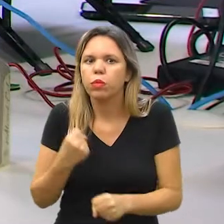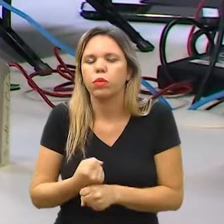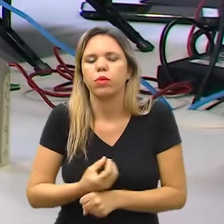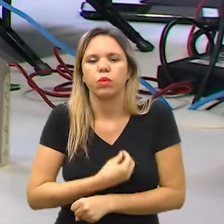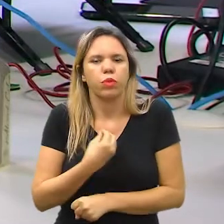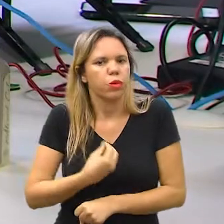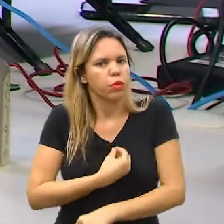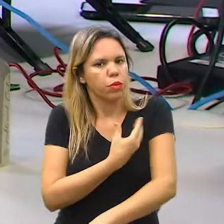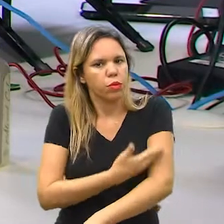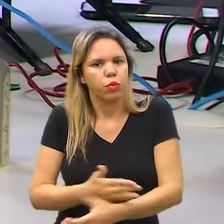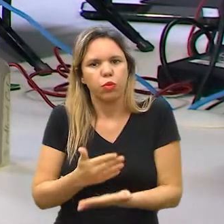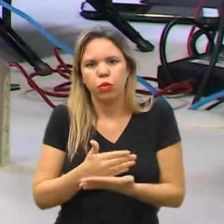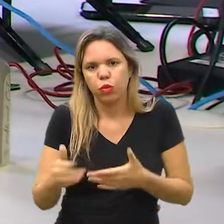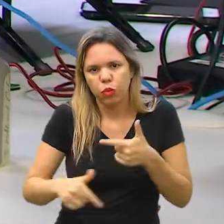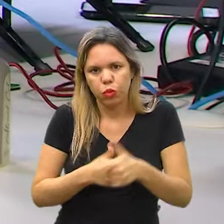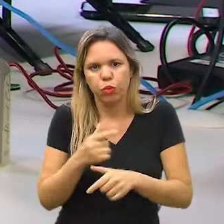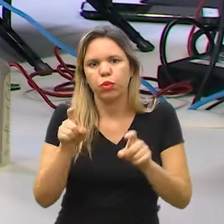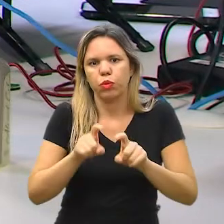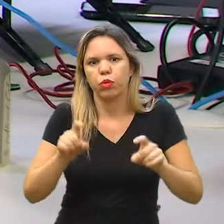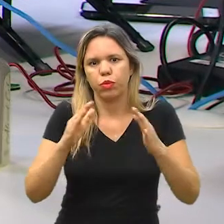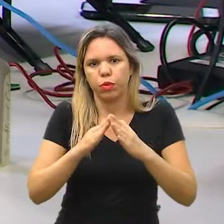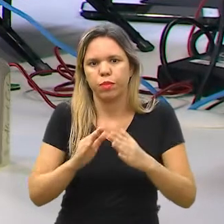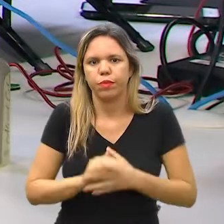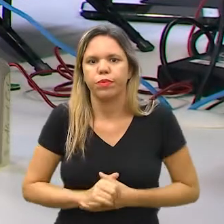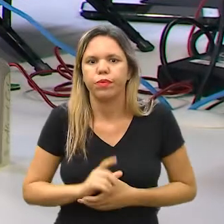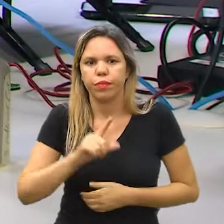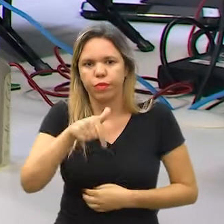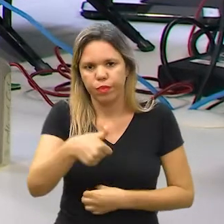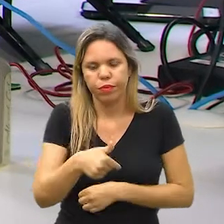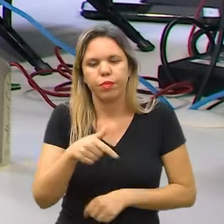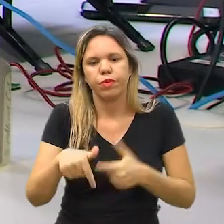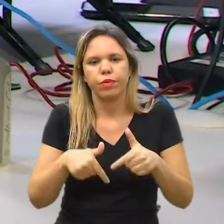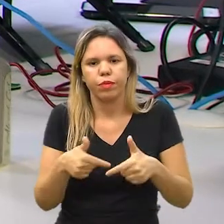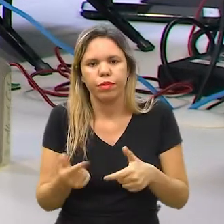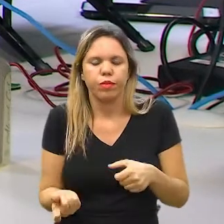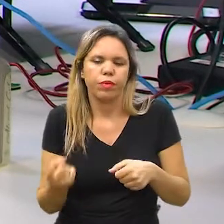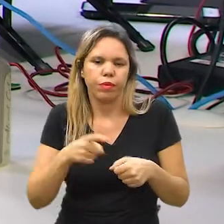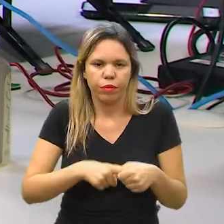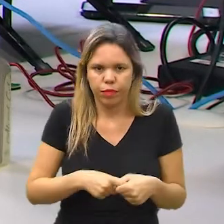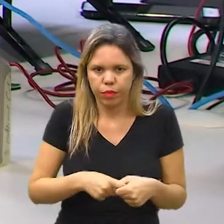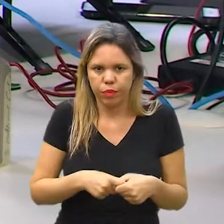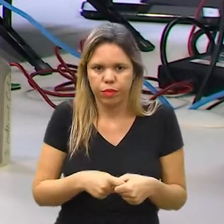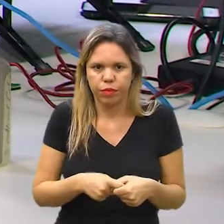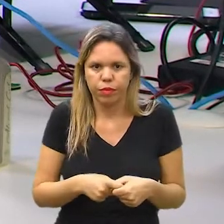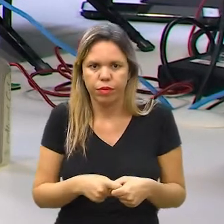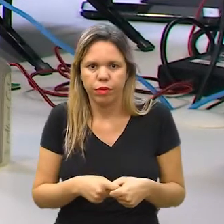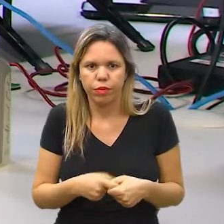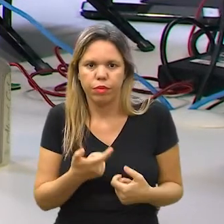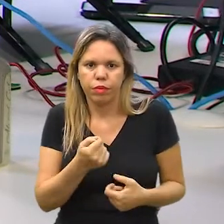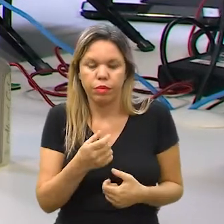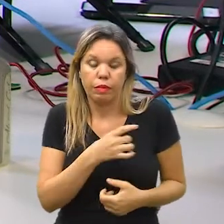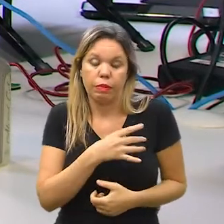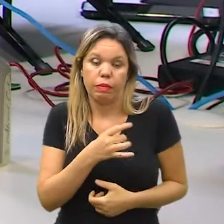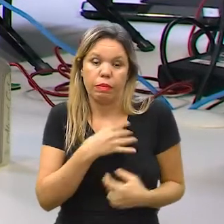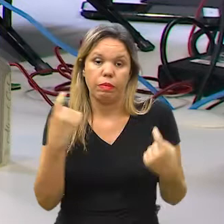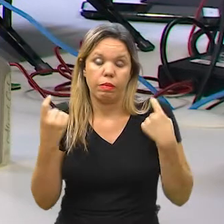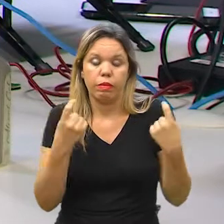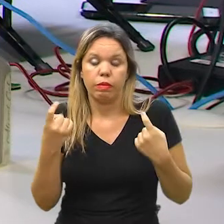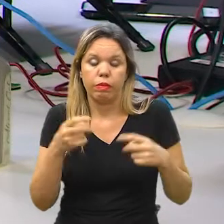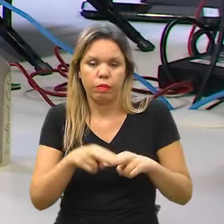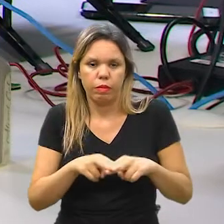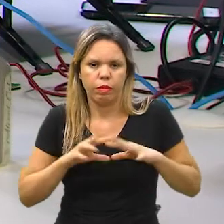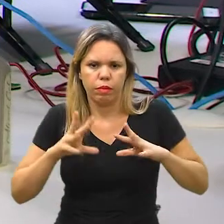tá nessa esquema né No começo a gente trabalha bom mas depois quando a gente for e voltando a gente já voltou com um pouco de medo né